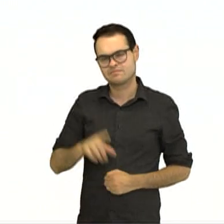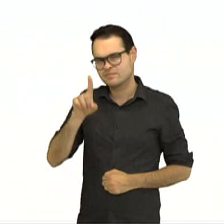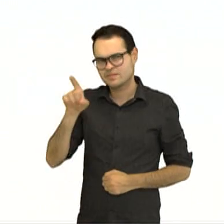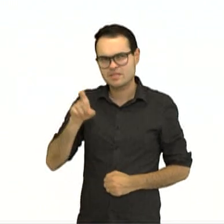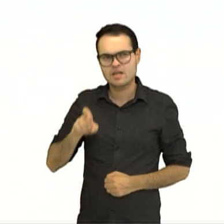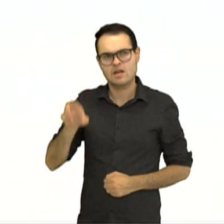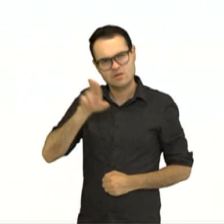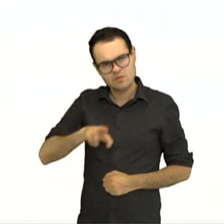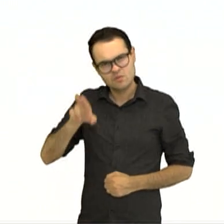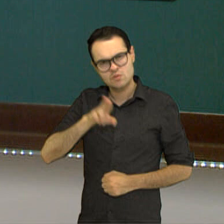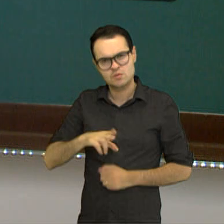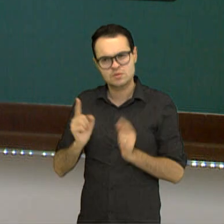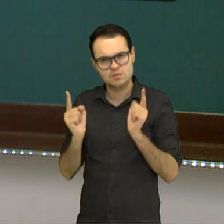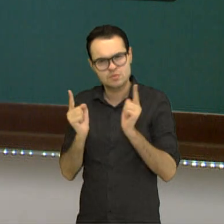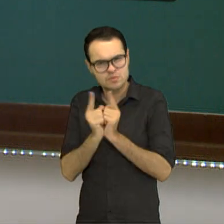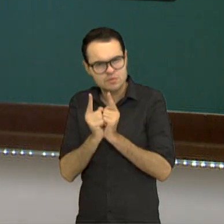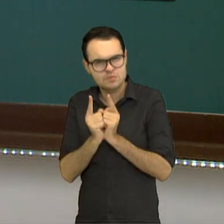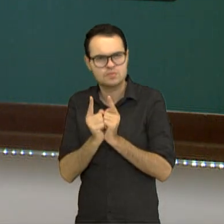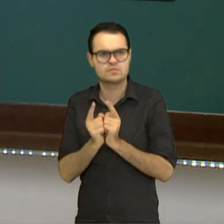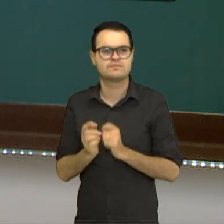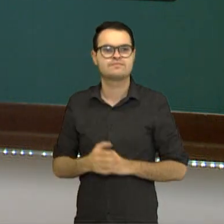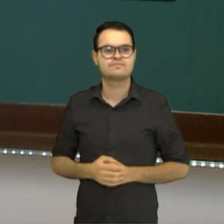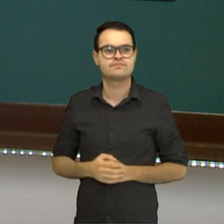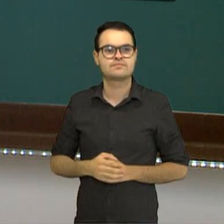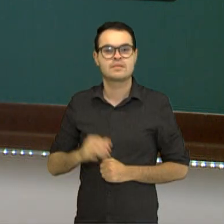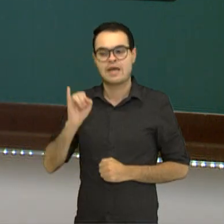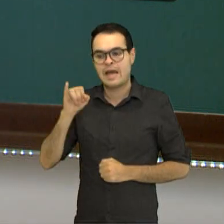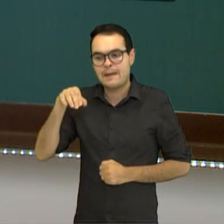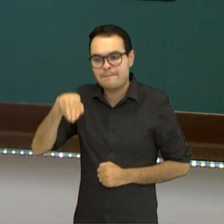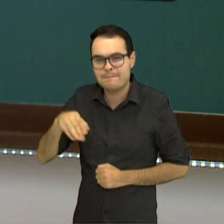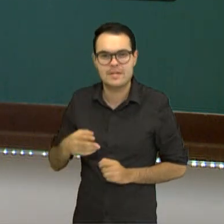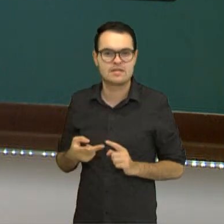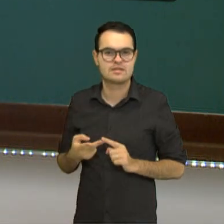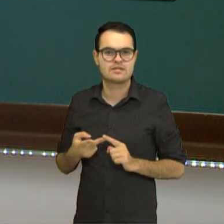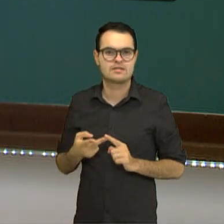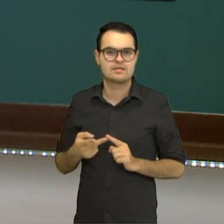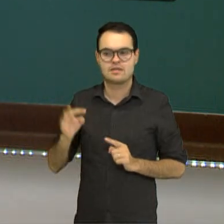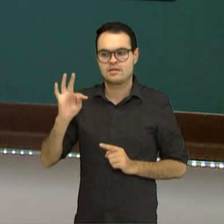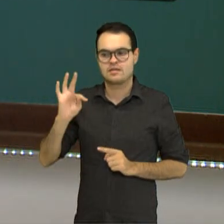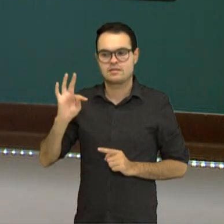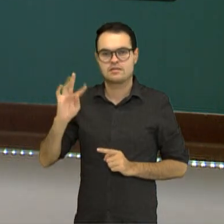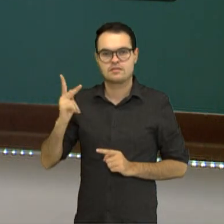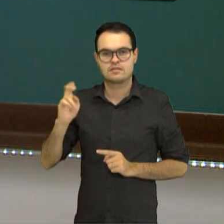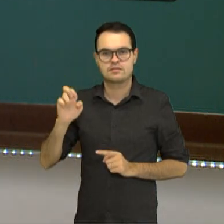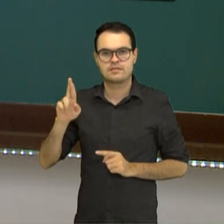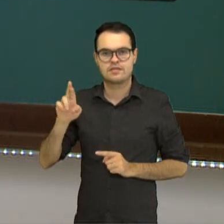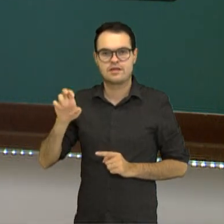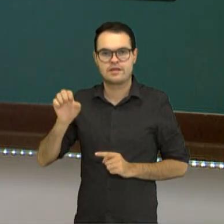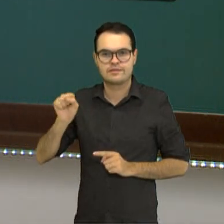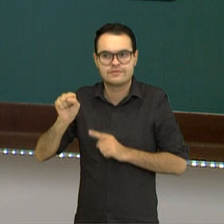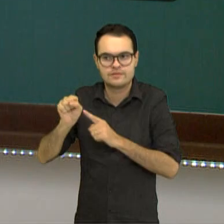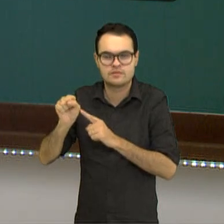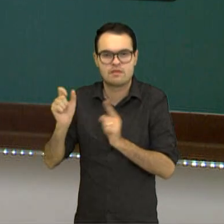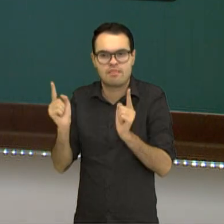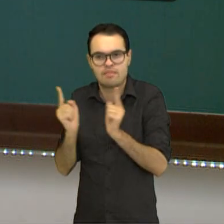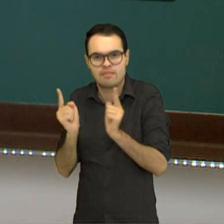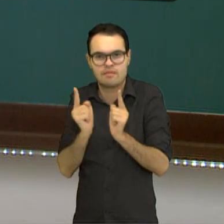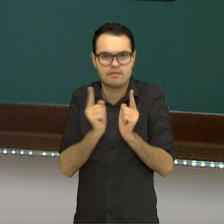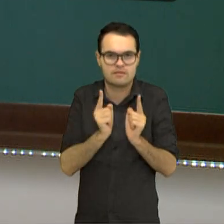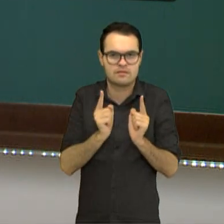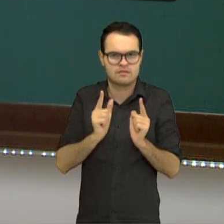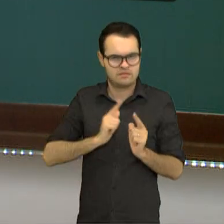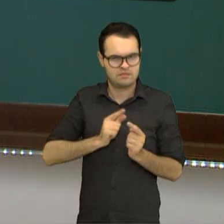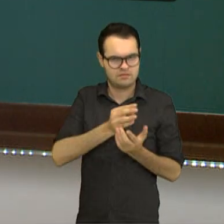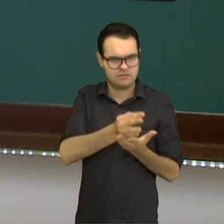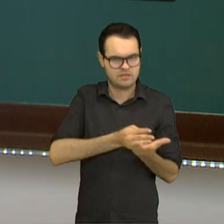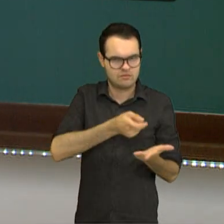essas abreviações, né? I'm, there's, por exemplo, em textos escritos? Vamos